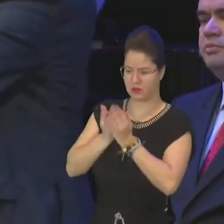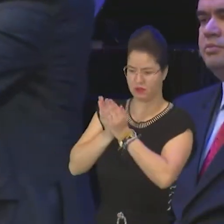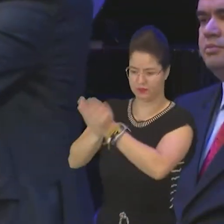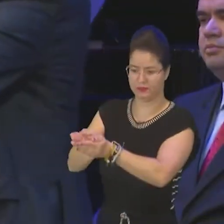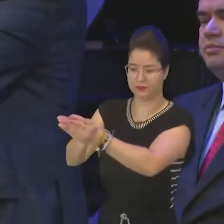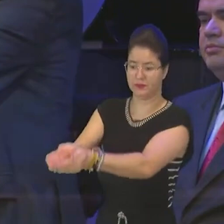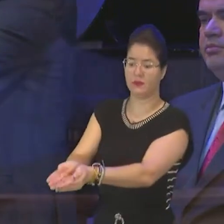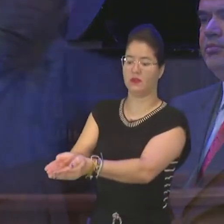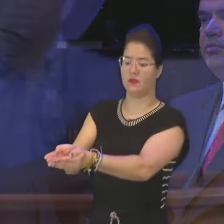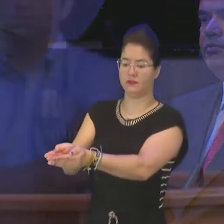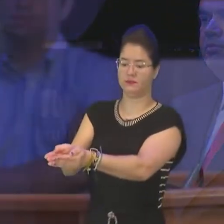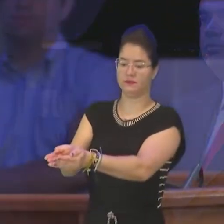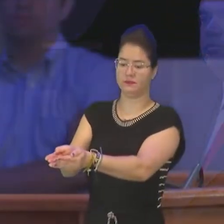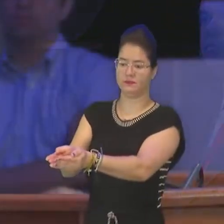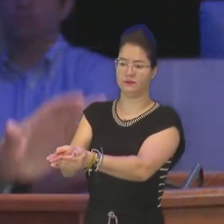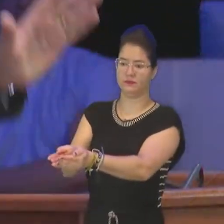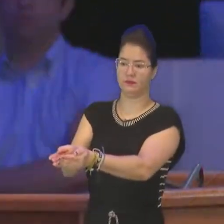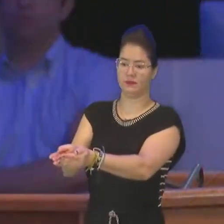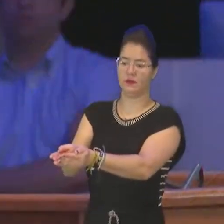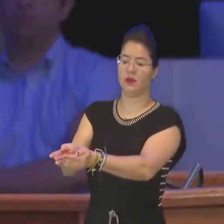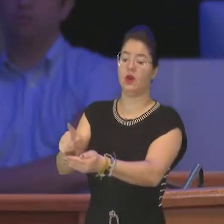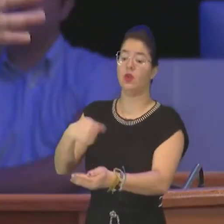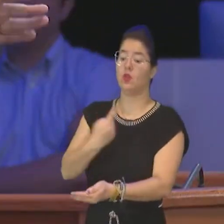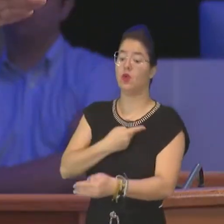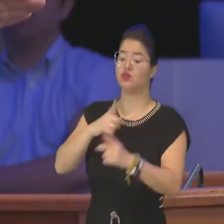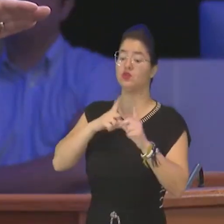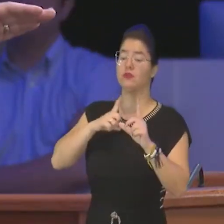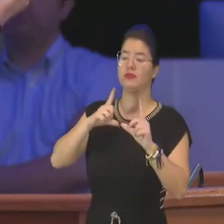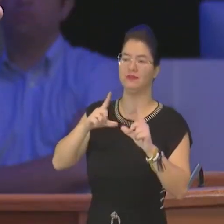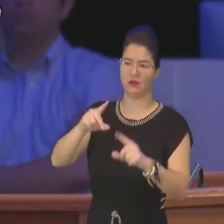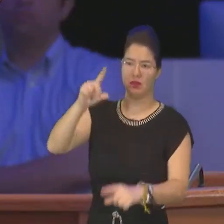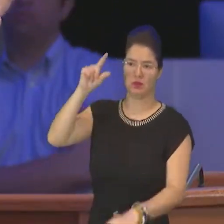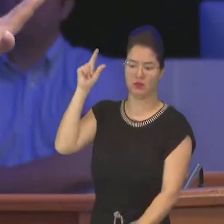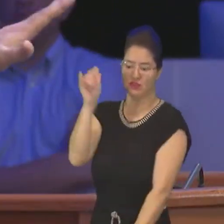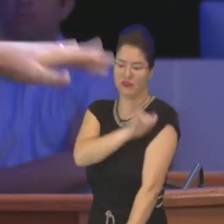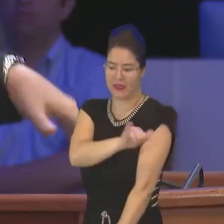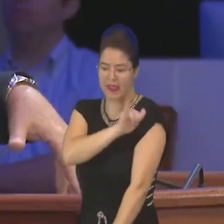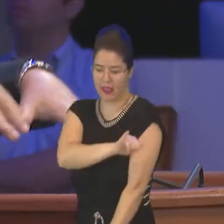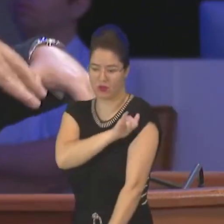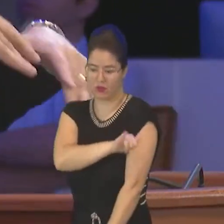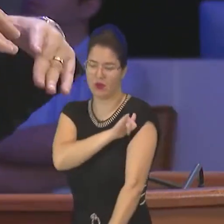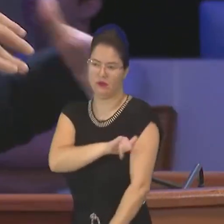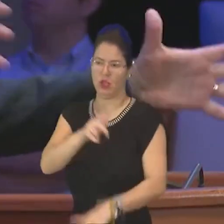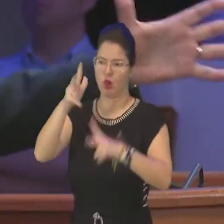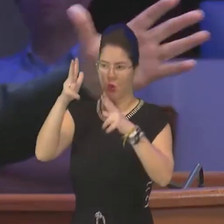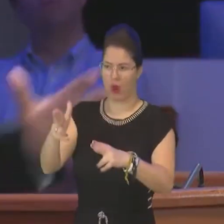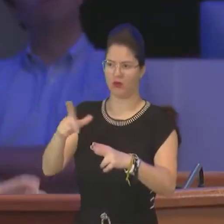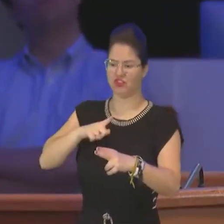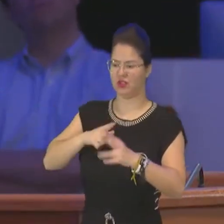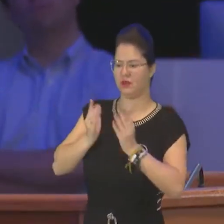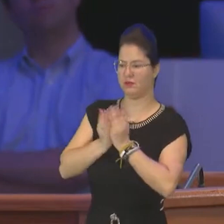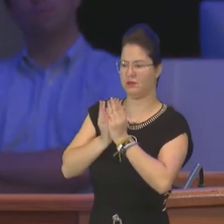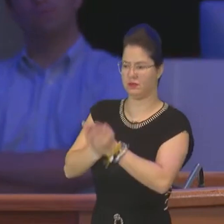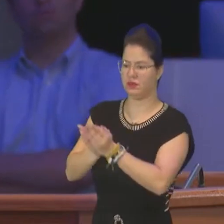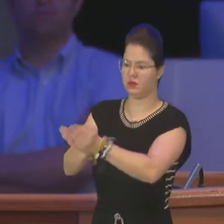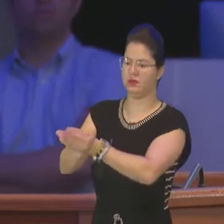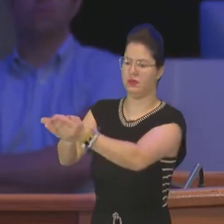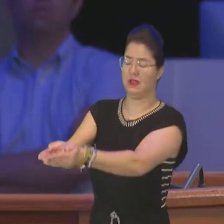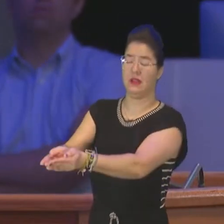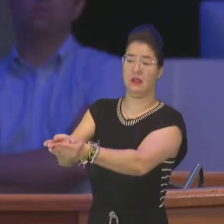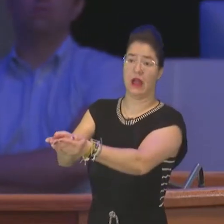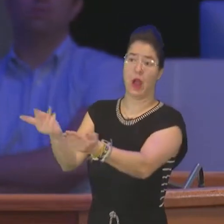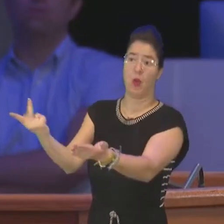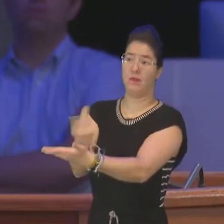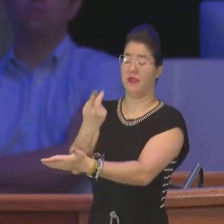ar livres na região da Praça Mauá, região portuária que hoje sofreu ali inúmeras